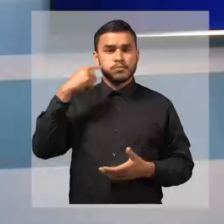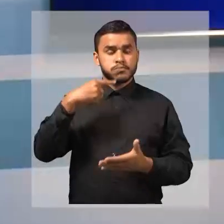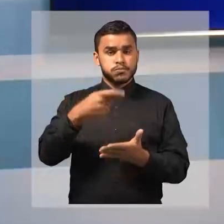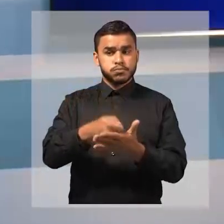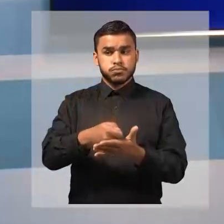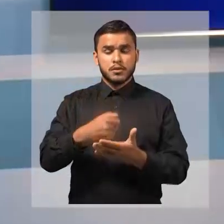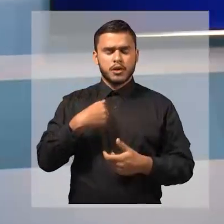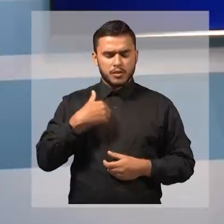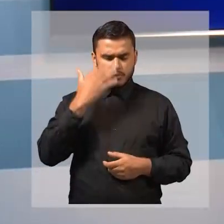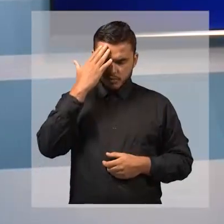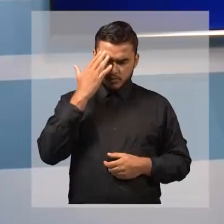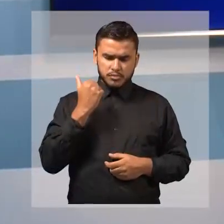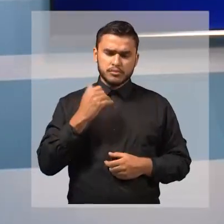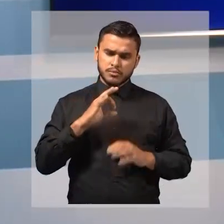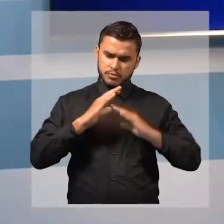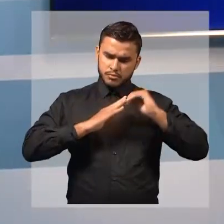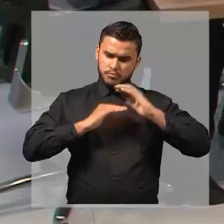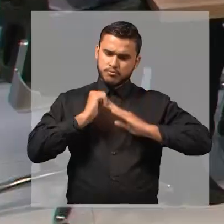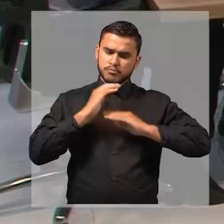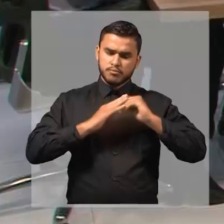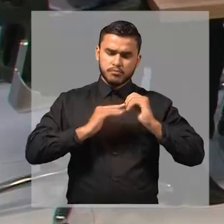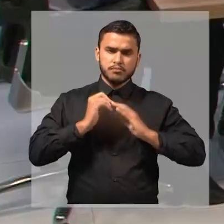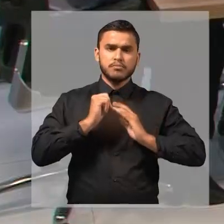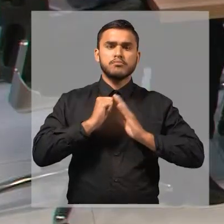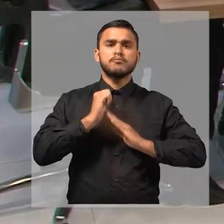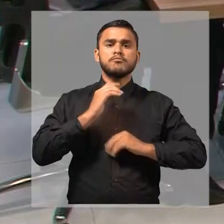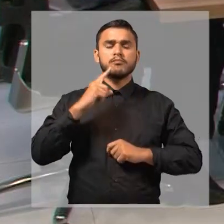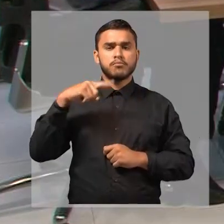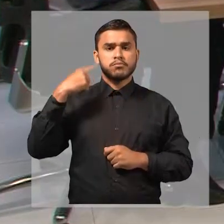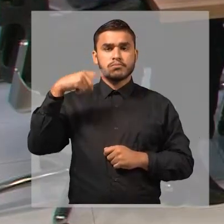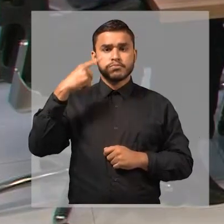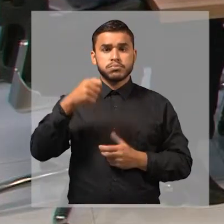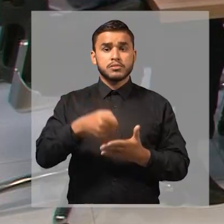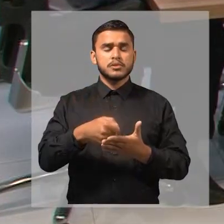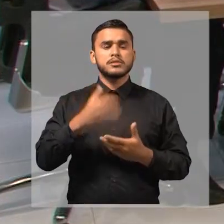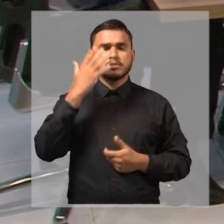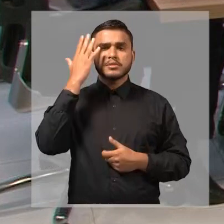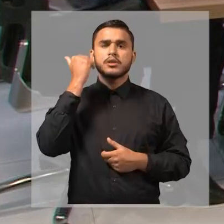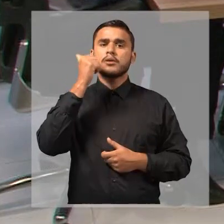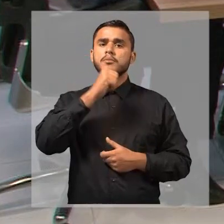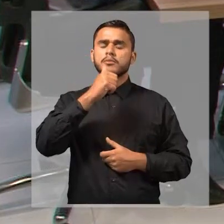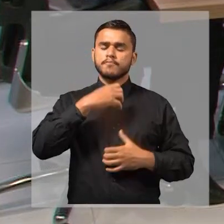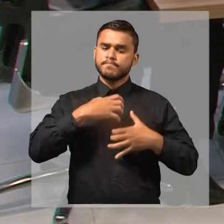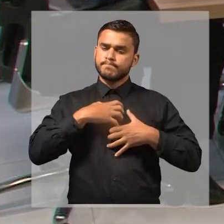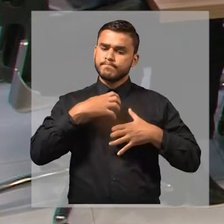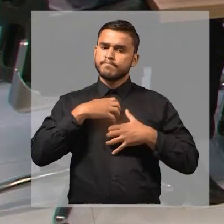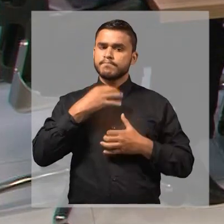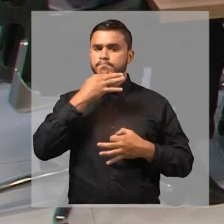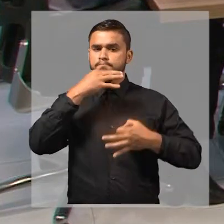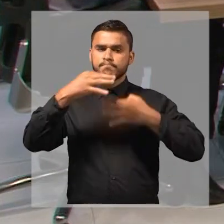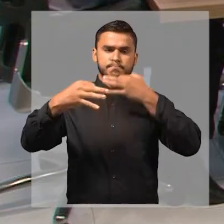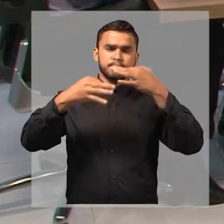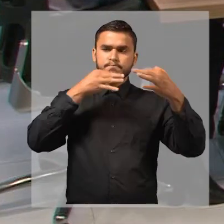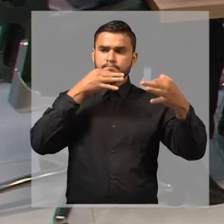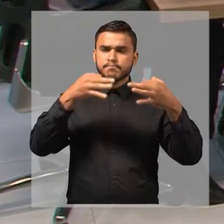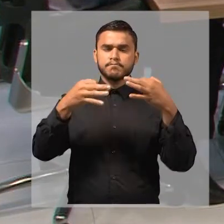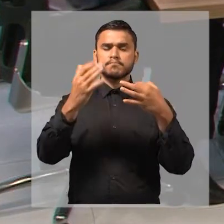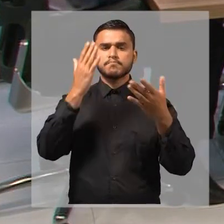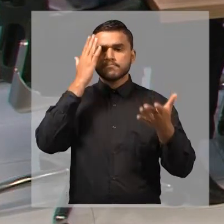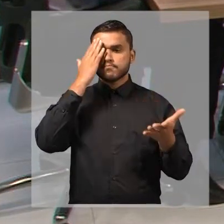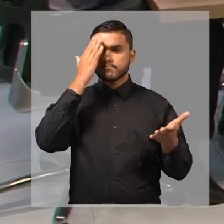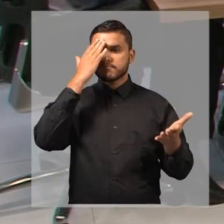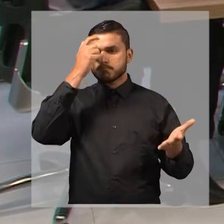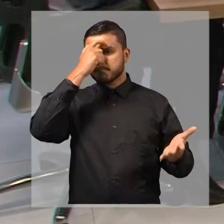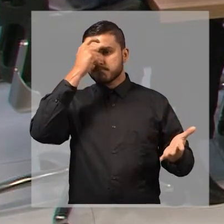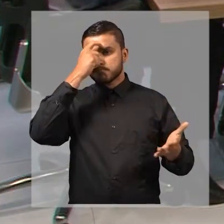Eu sou advogado e sei, quando tem um processo distribuído por uma juíza, fico feliz, porque elas são muito sensíveis aos argumentos, são pessoas lúcidas.